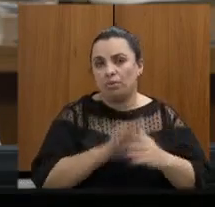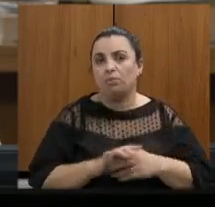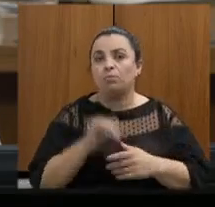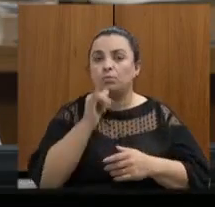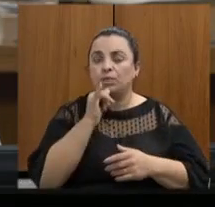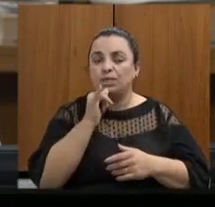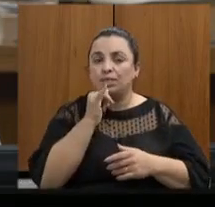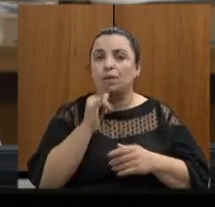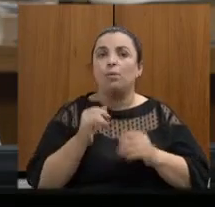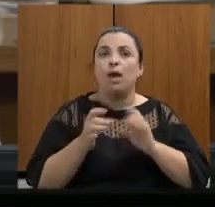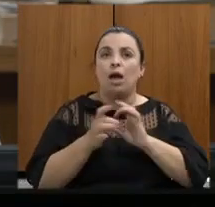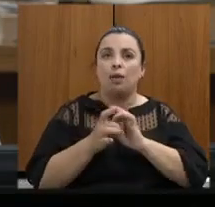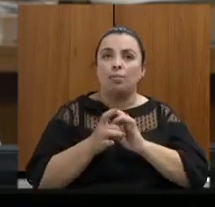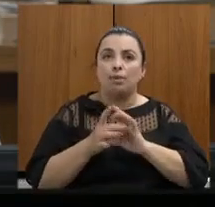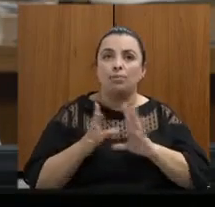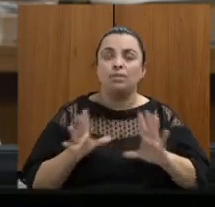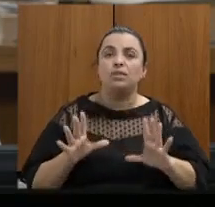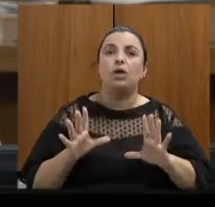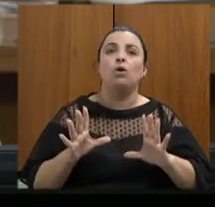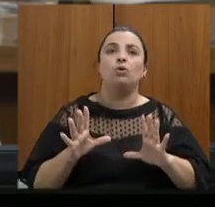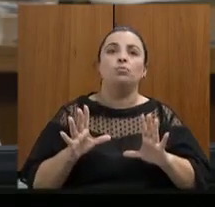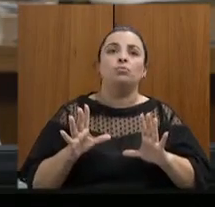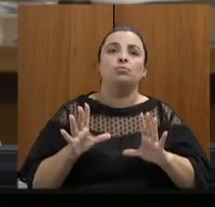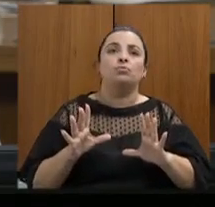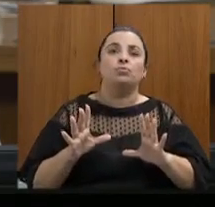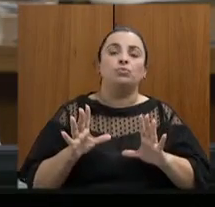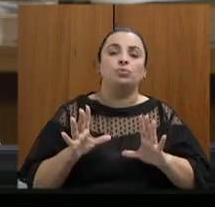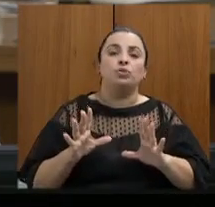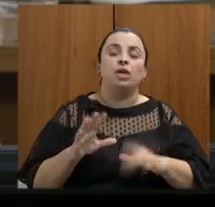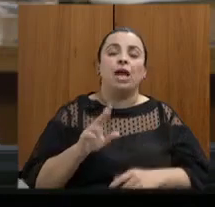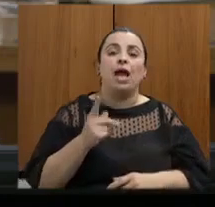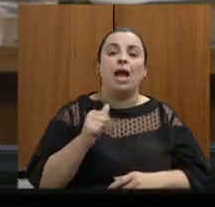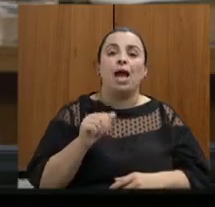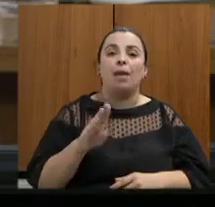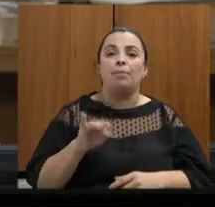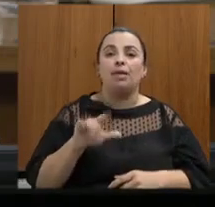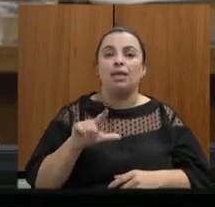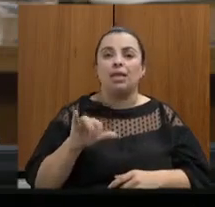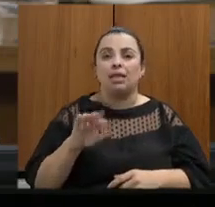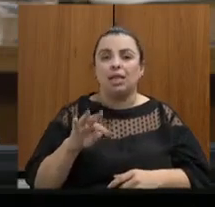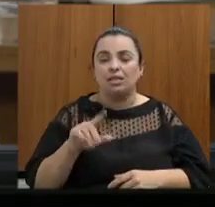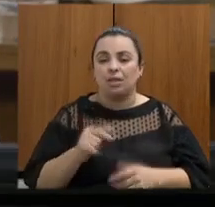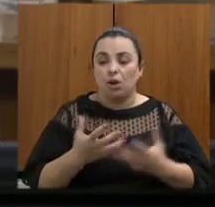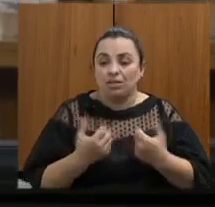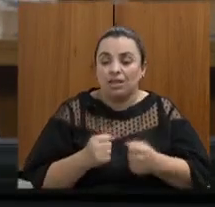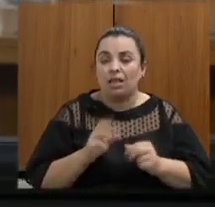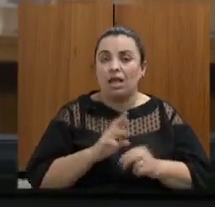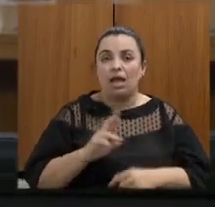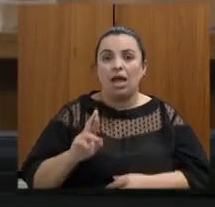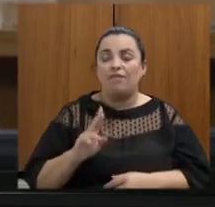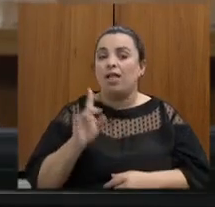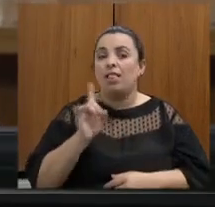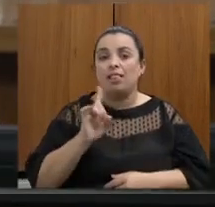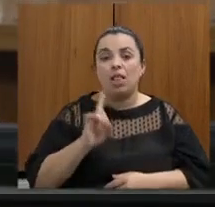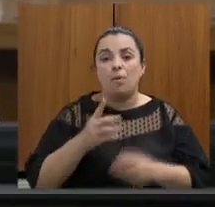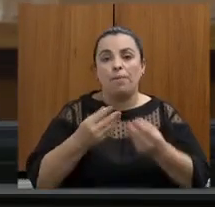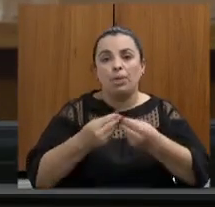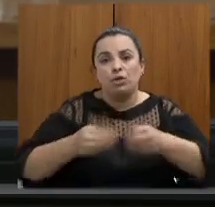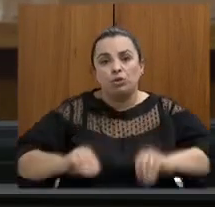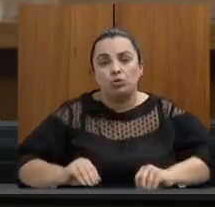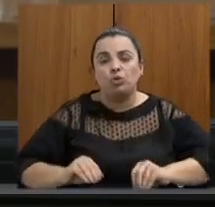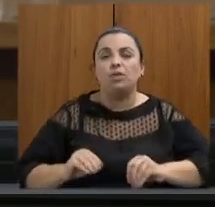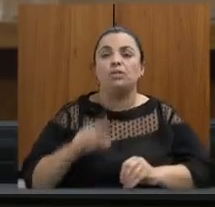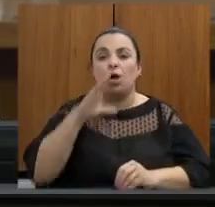habilitação concedida pelo Governo Federal ao governo de Minas na data de hoje não afeta a carreira de no servidor não